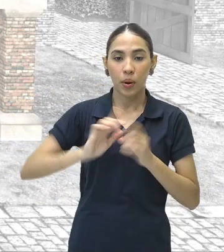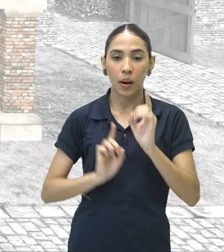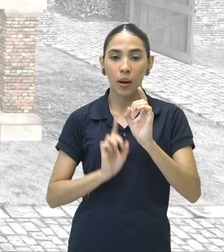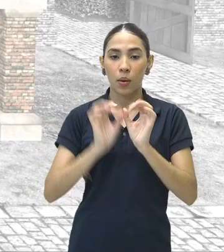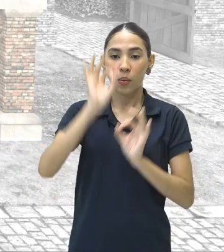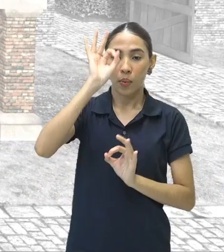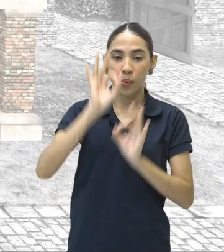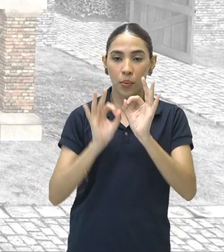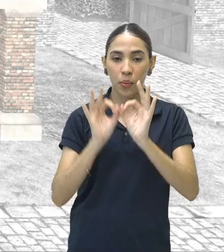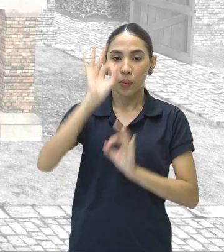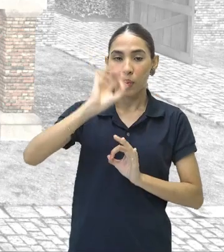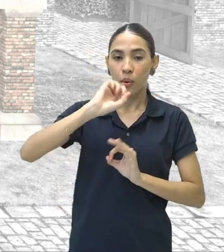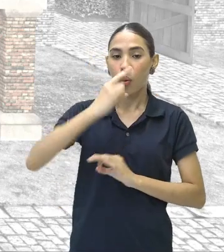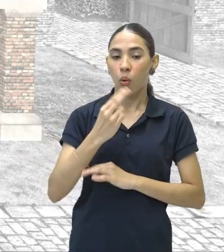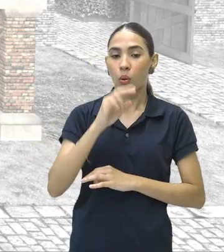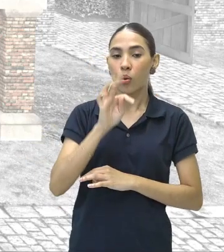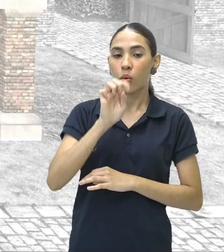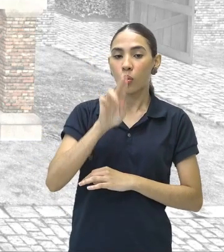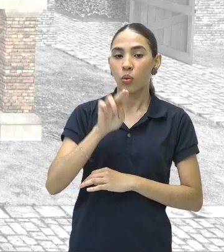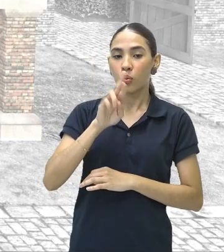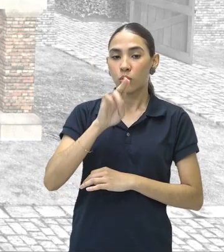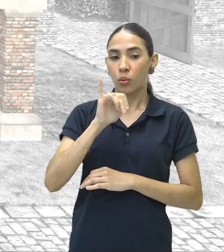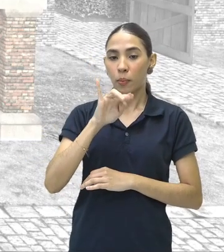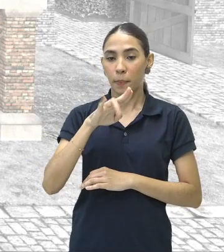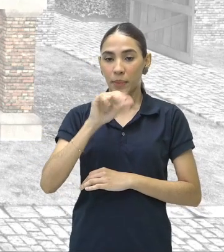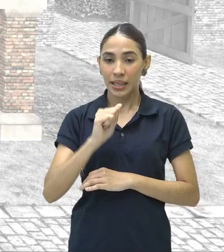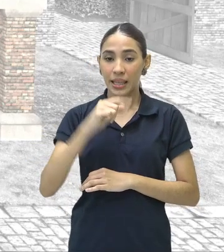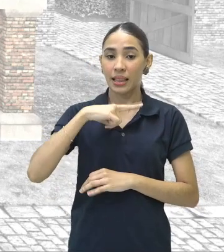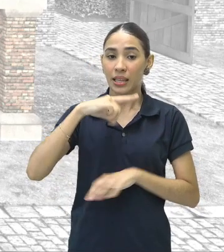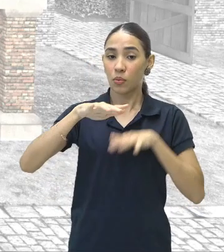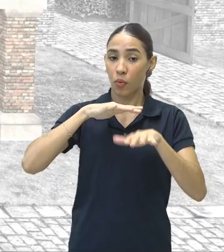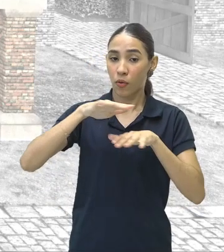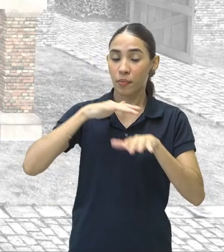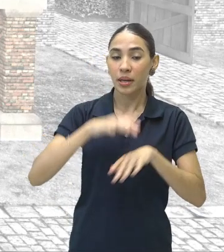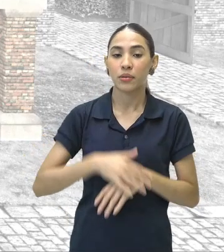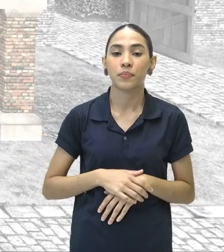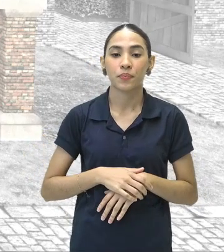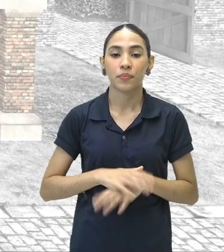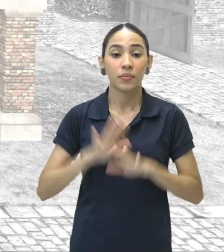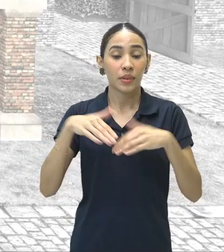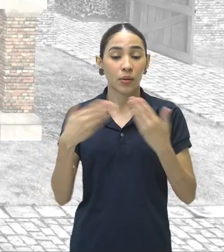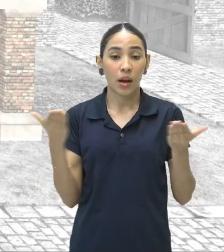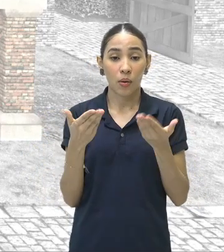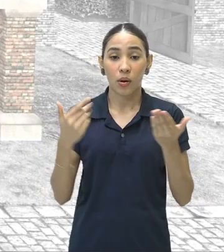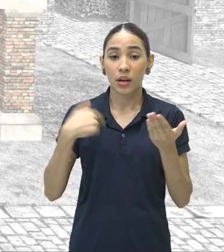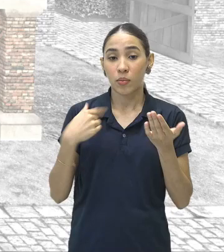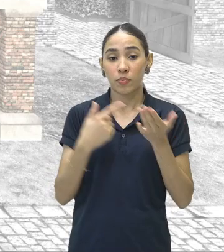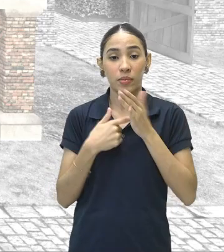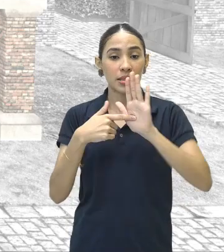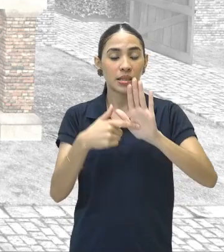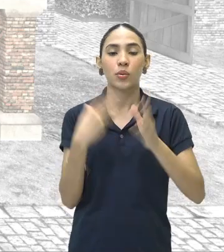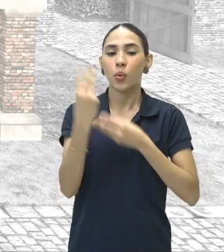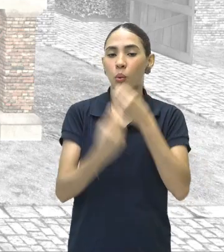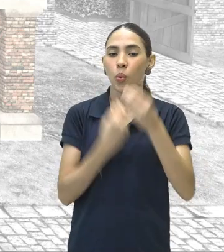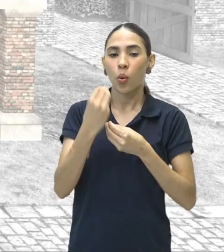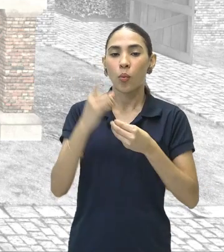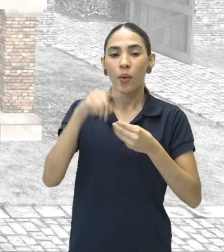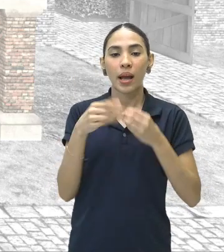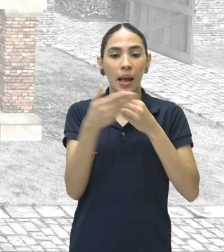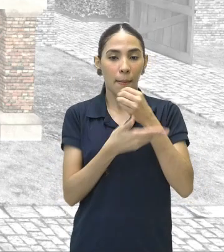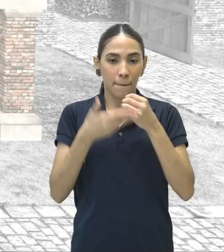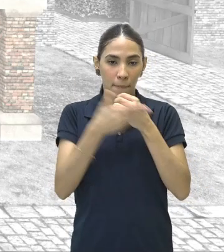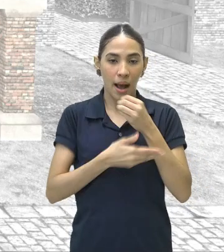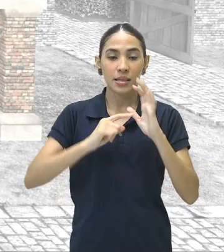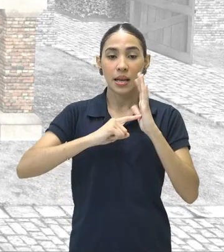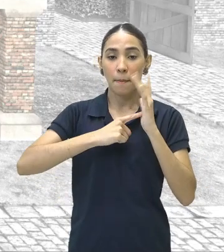ou turbinas, gerando movimento. E agora trago para você o funcionamento básico de